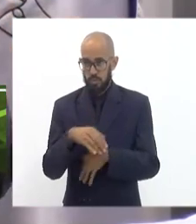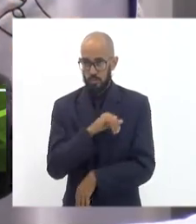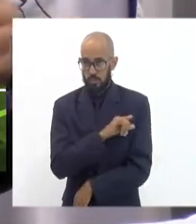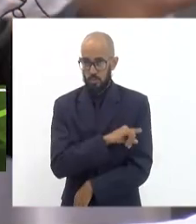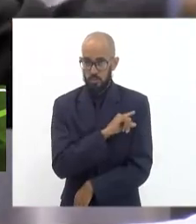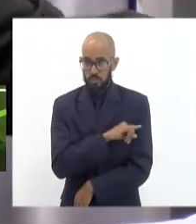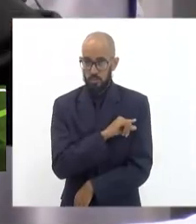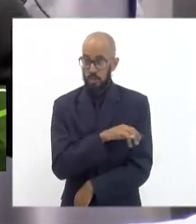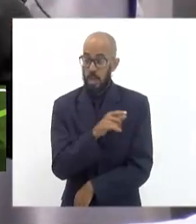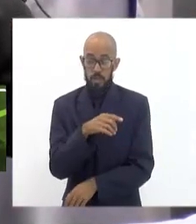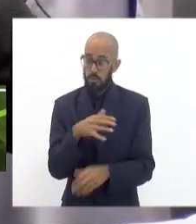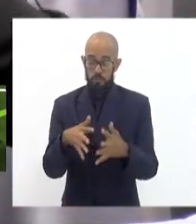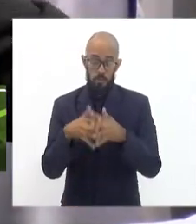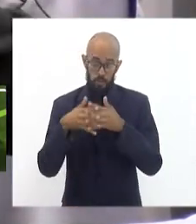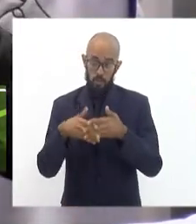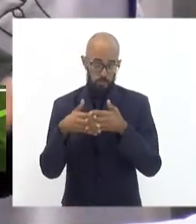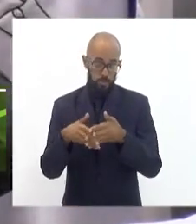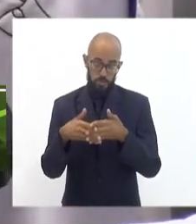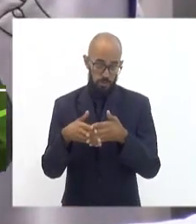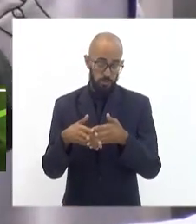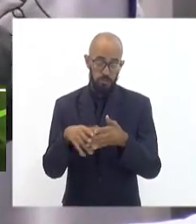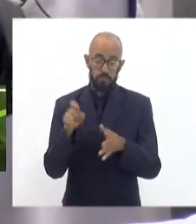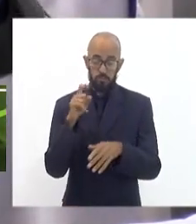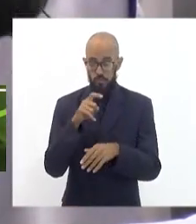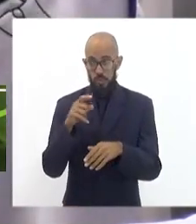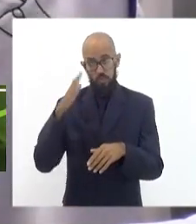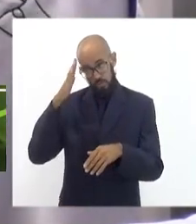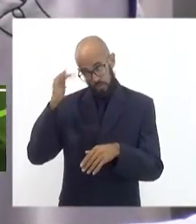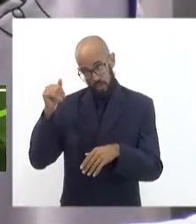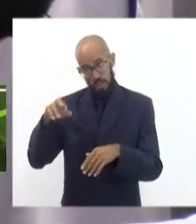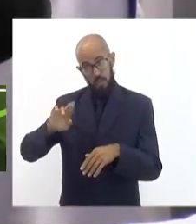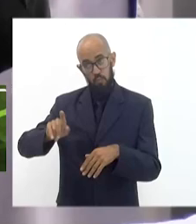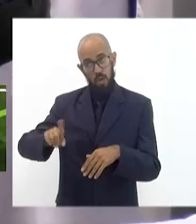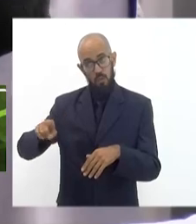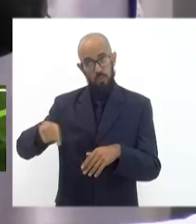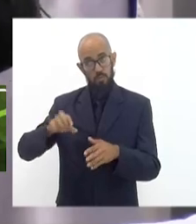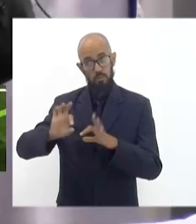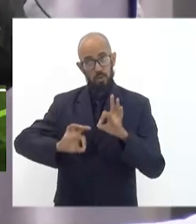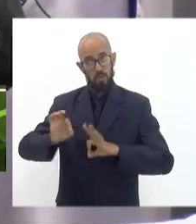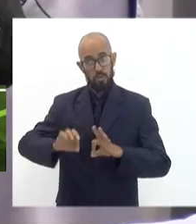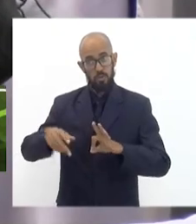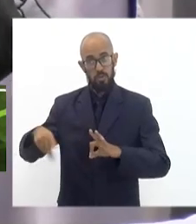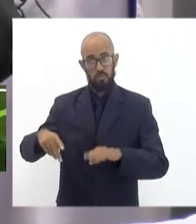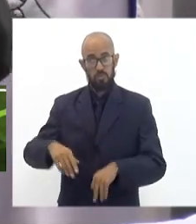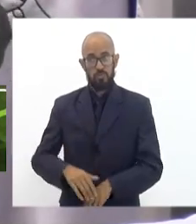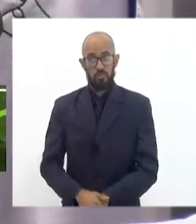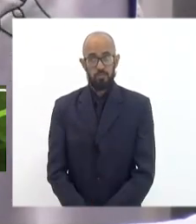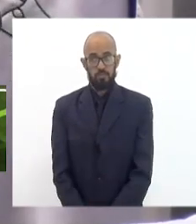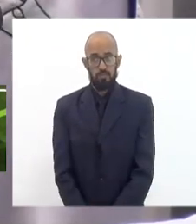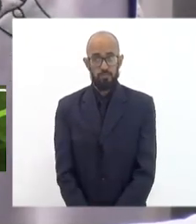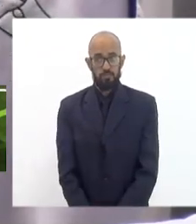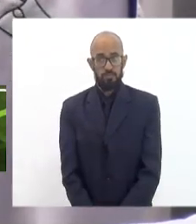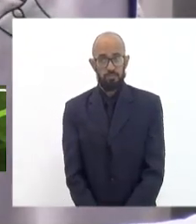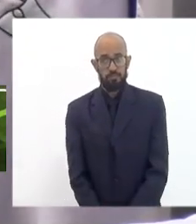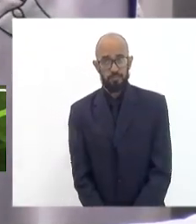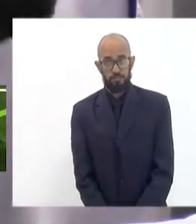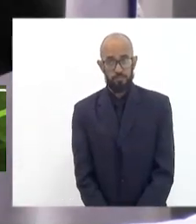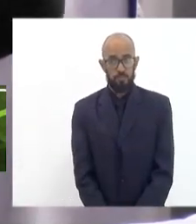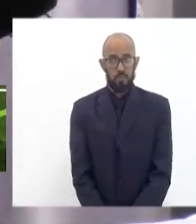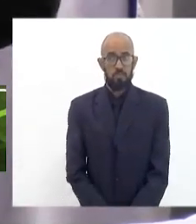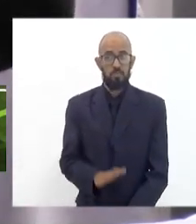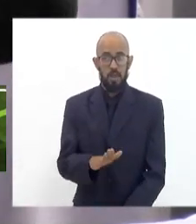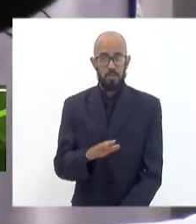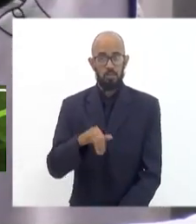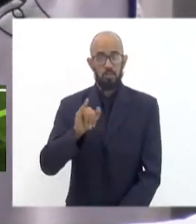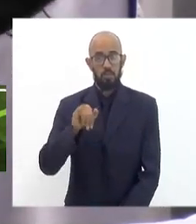e eu sei que esse projeto na seus projeto formato quadrado tá em mim agora vou falar sobre ele mas ele veio lá do